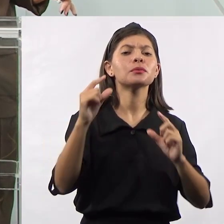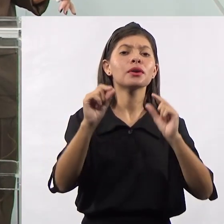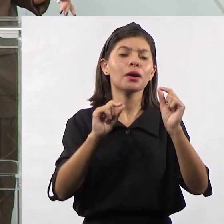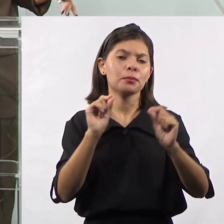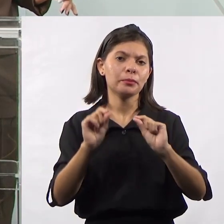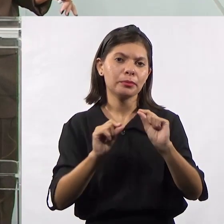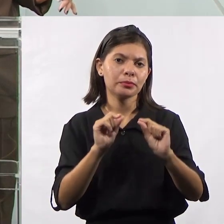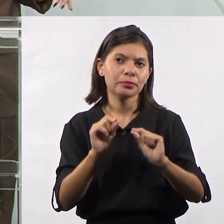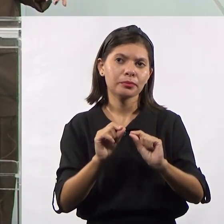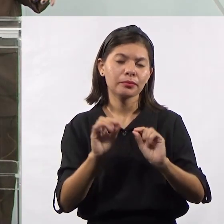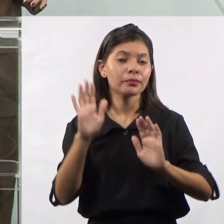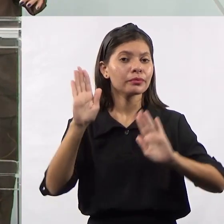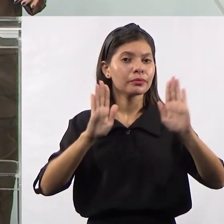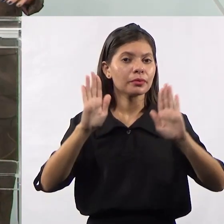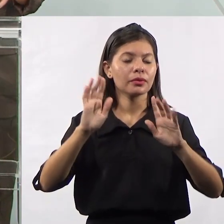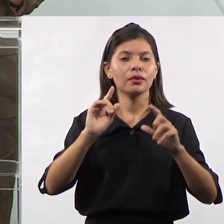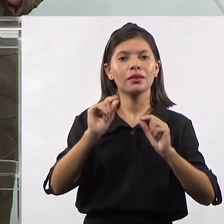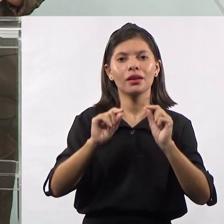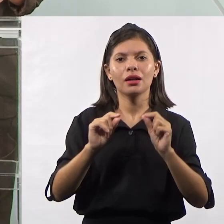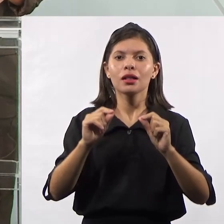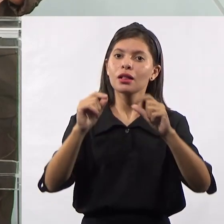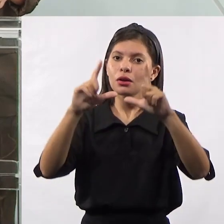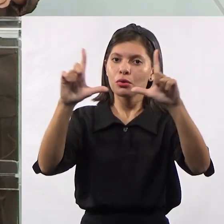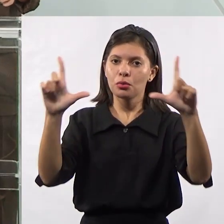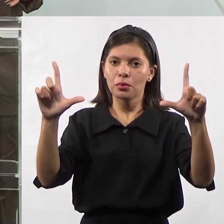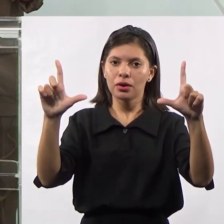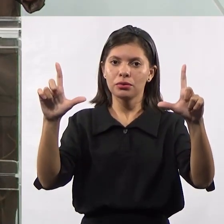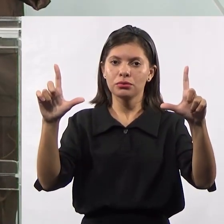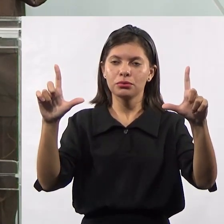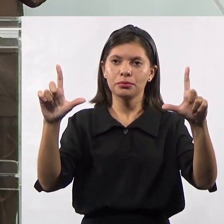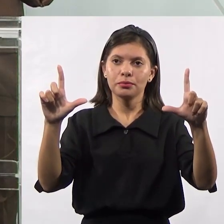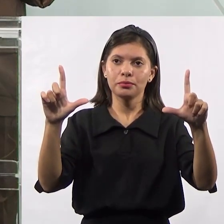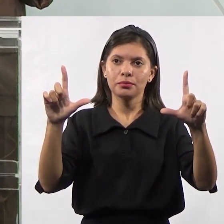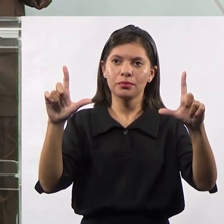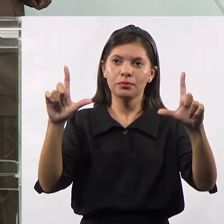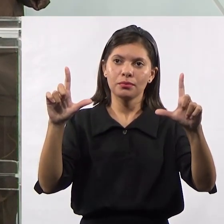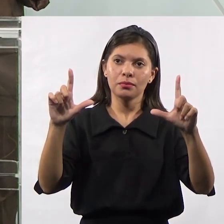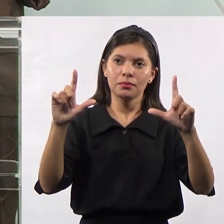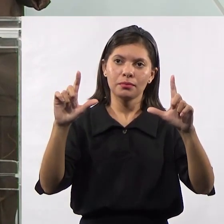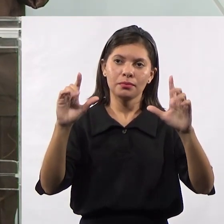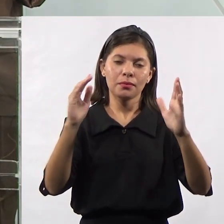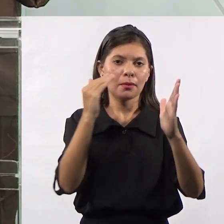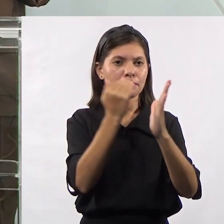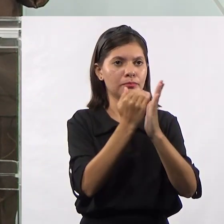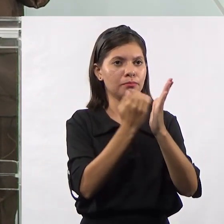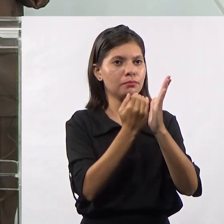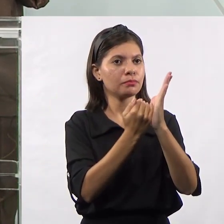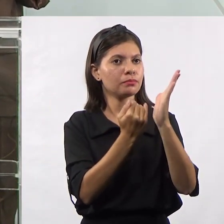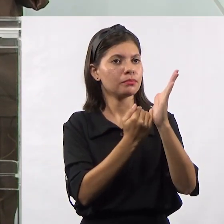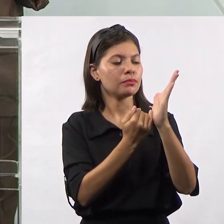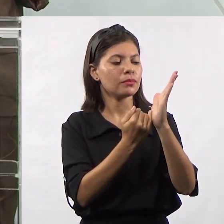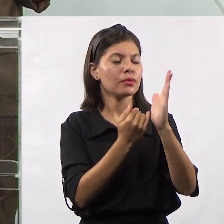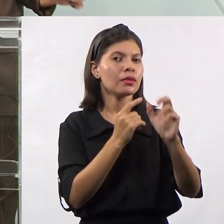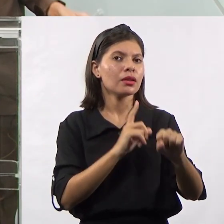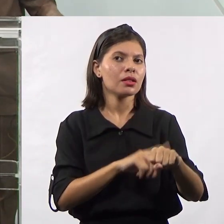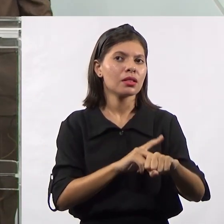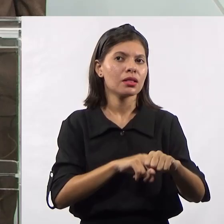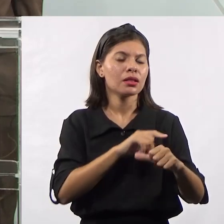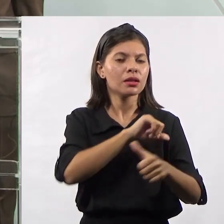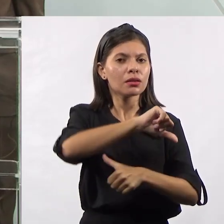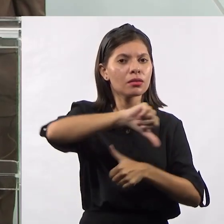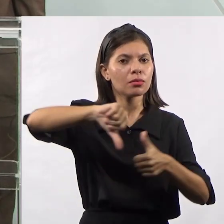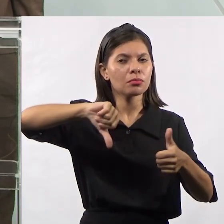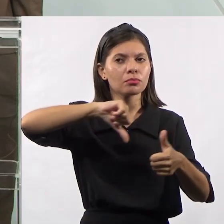da licitação? Até coloquei aí um quadro bem esquematizando esses prazos e